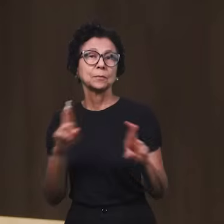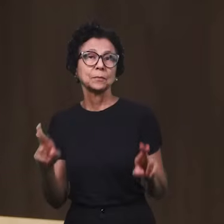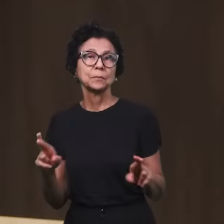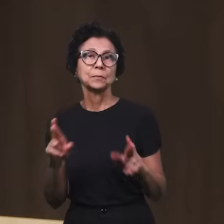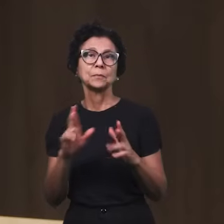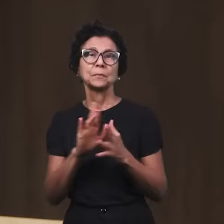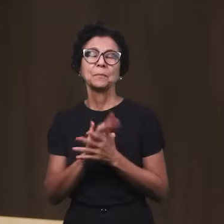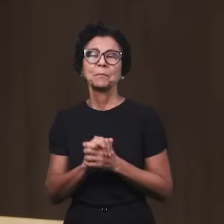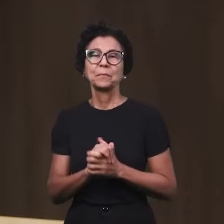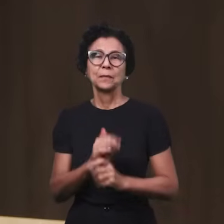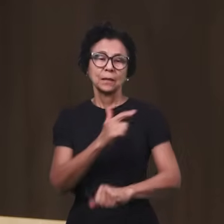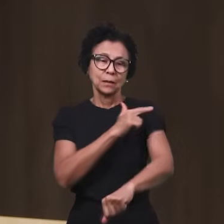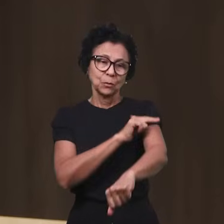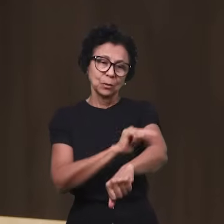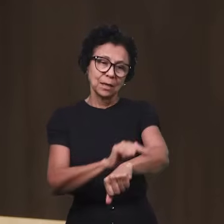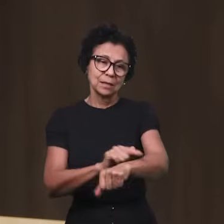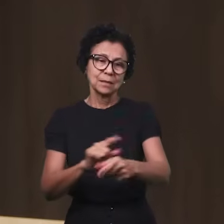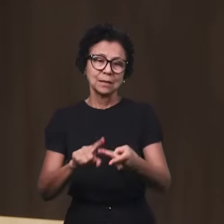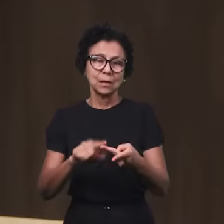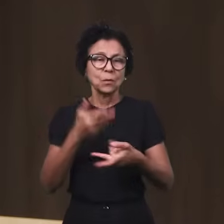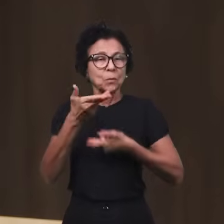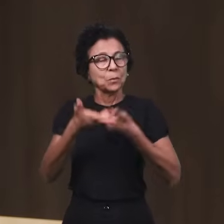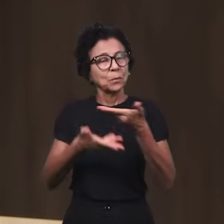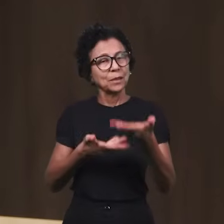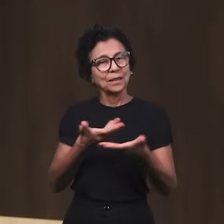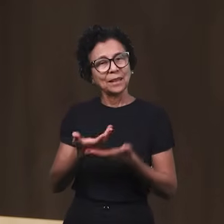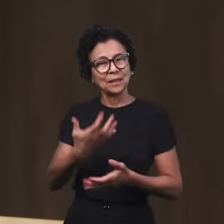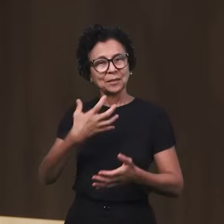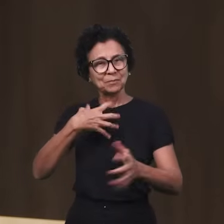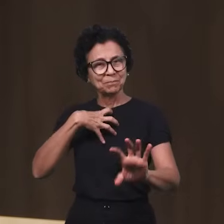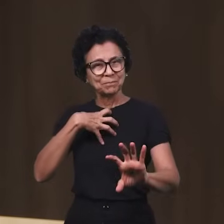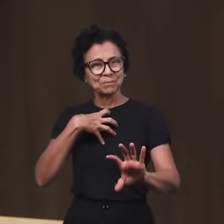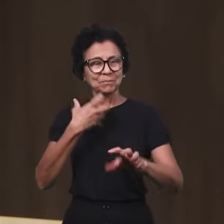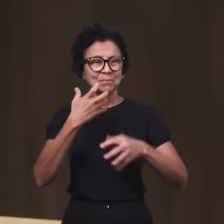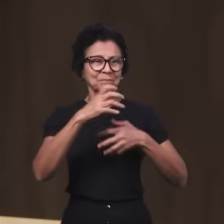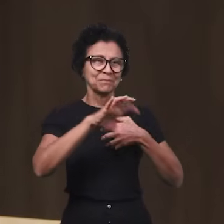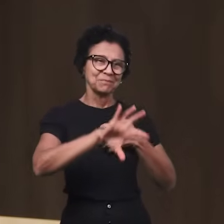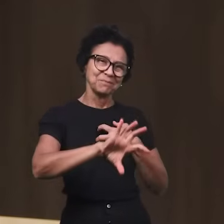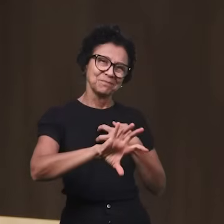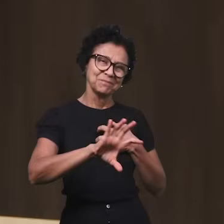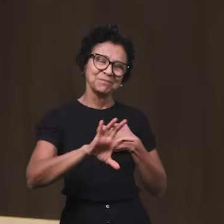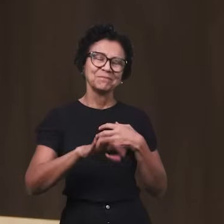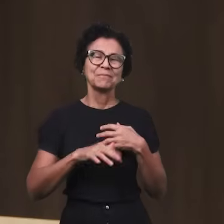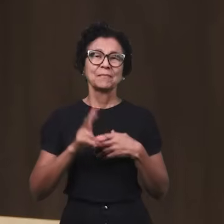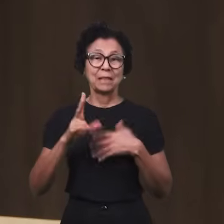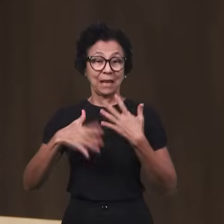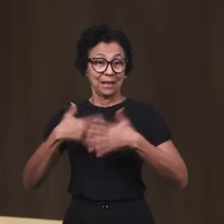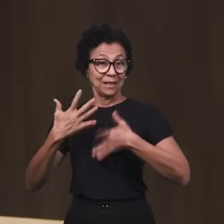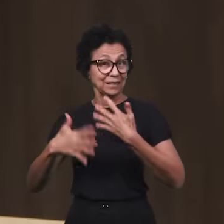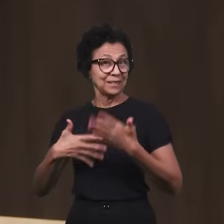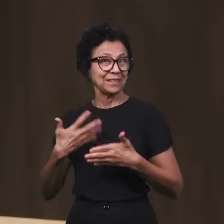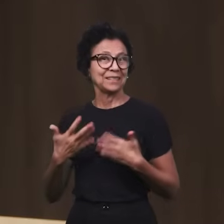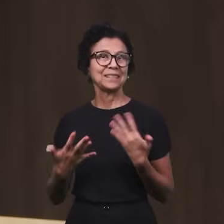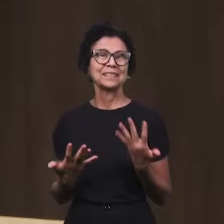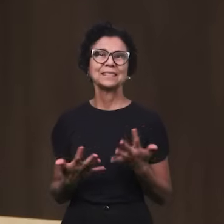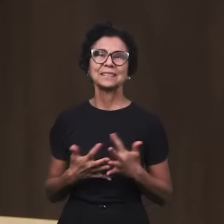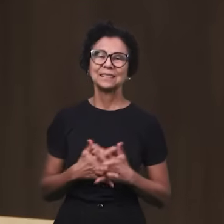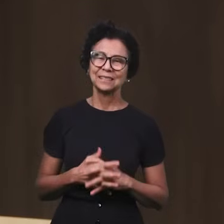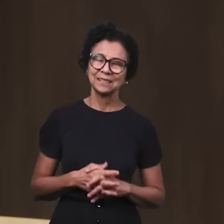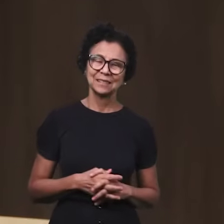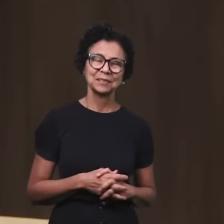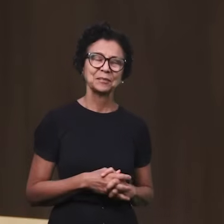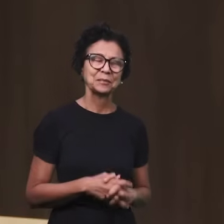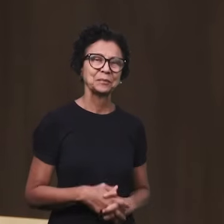relacionamento, são a gentileza, o cuidado, a empatia, o bom humor. Então, isso